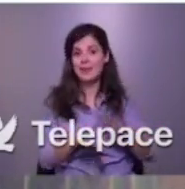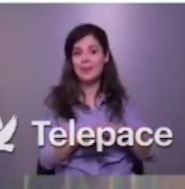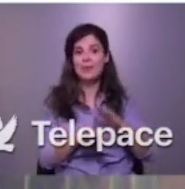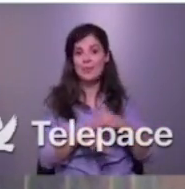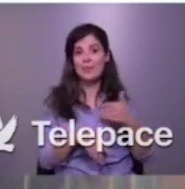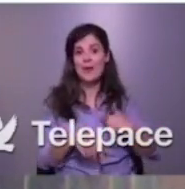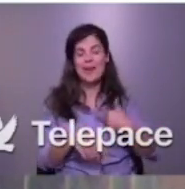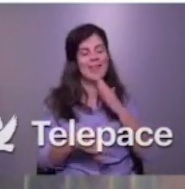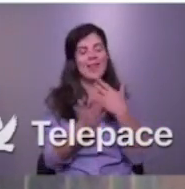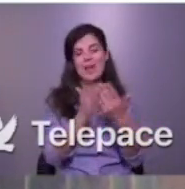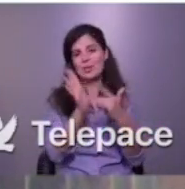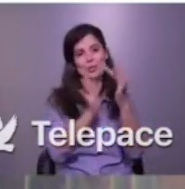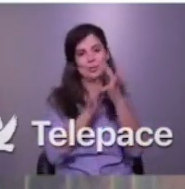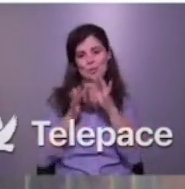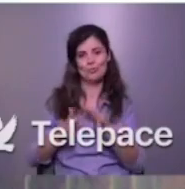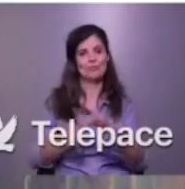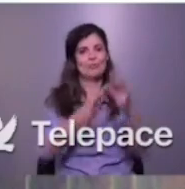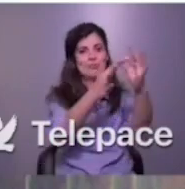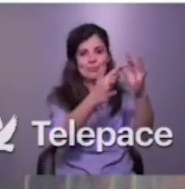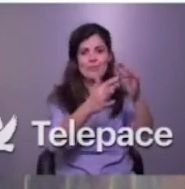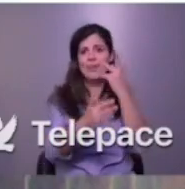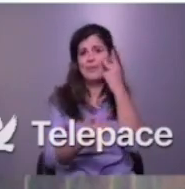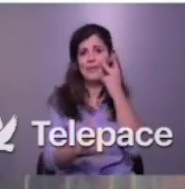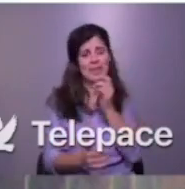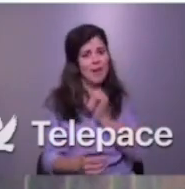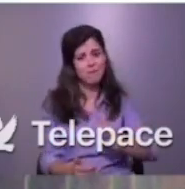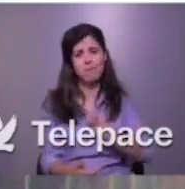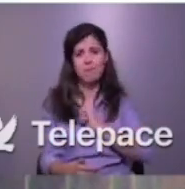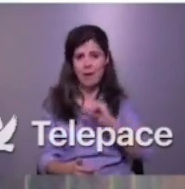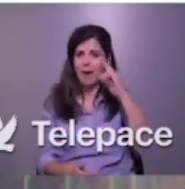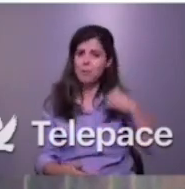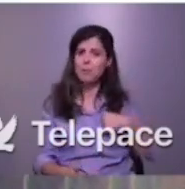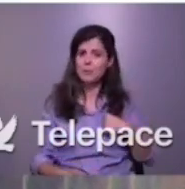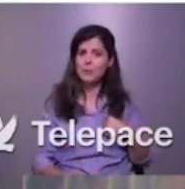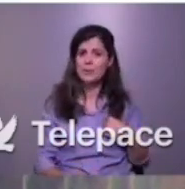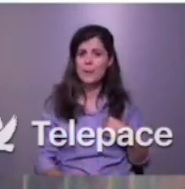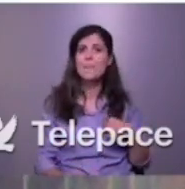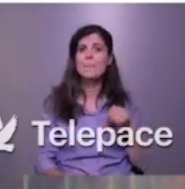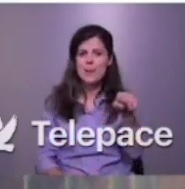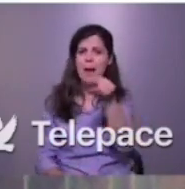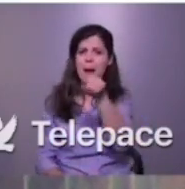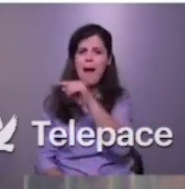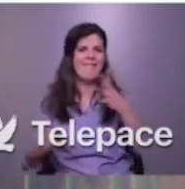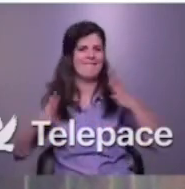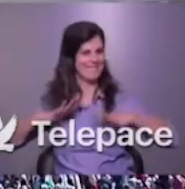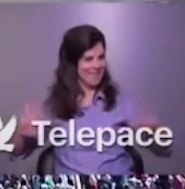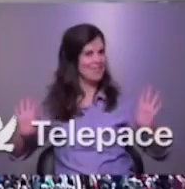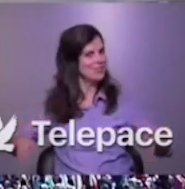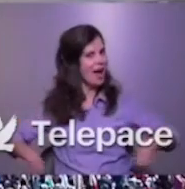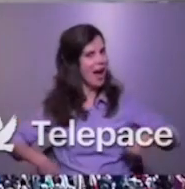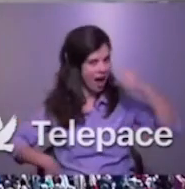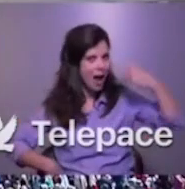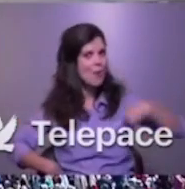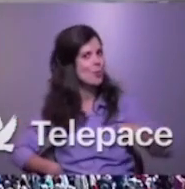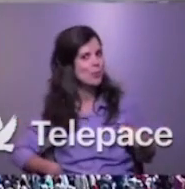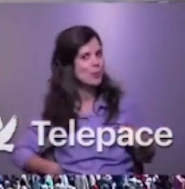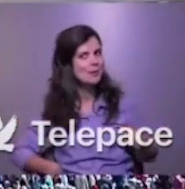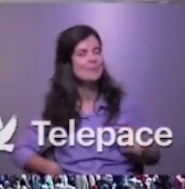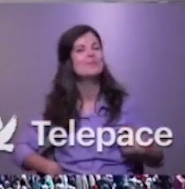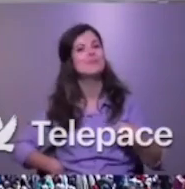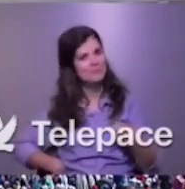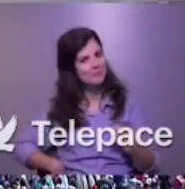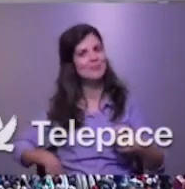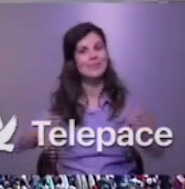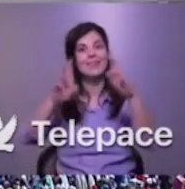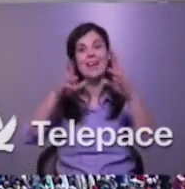conduz até Jesus, fonte da nossa vida. Sei que agora a maioria de vocês já estão de férias. Desejo